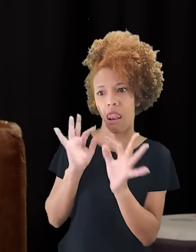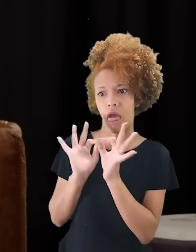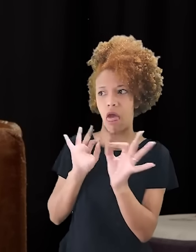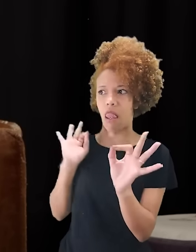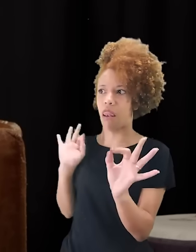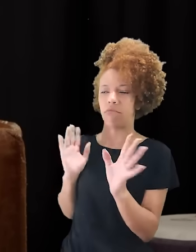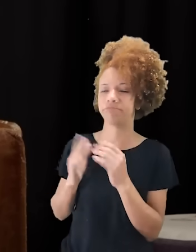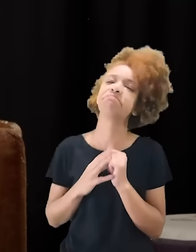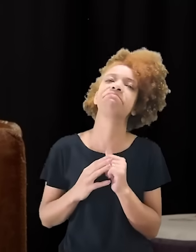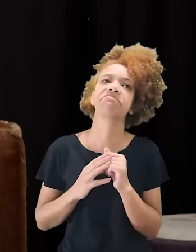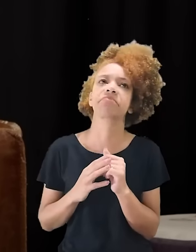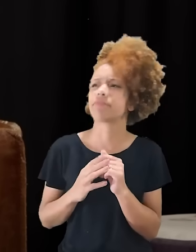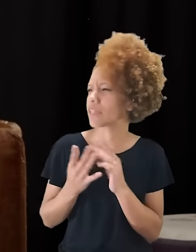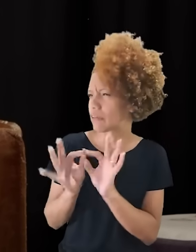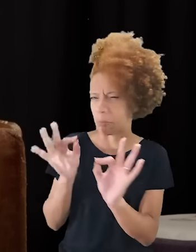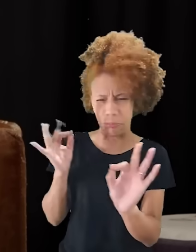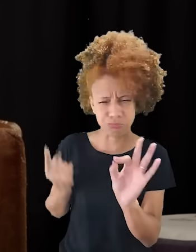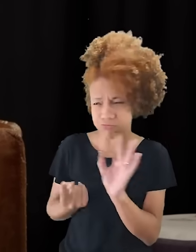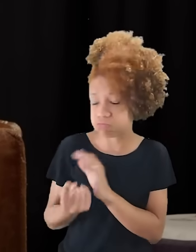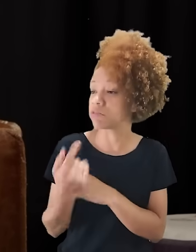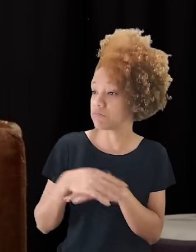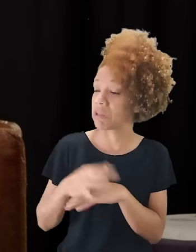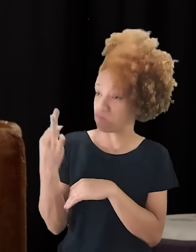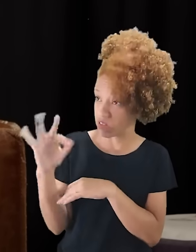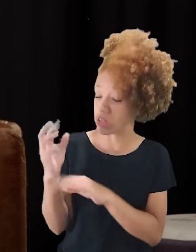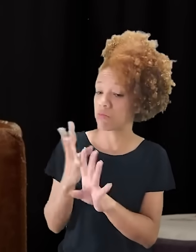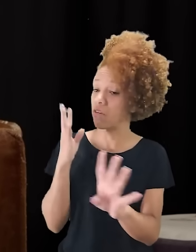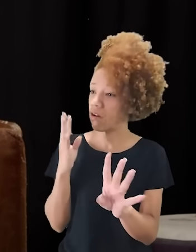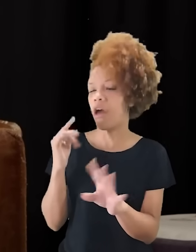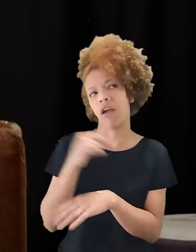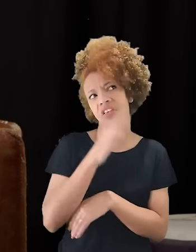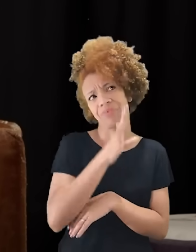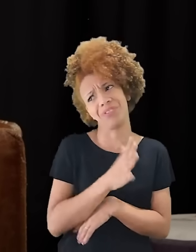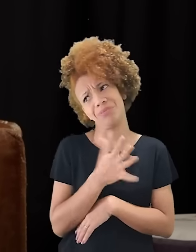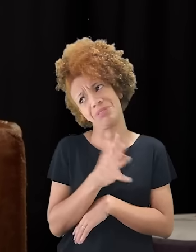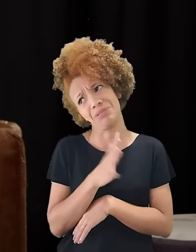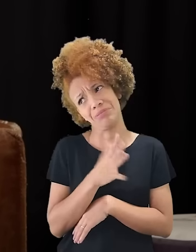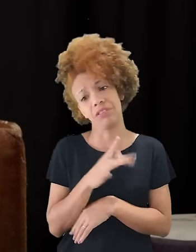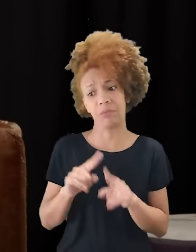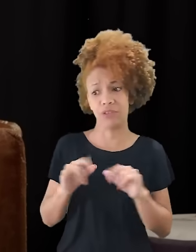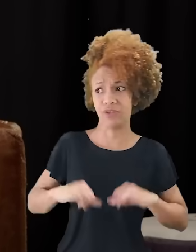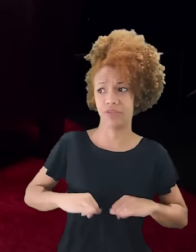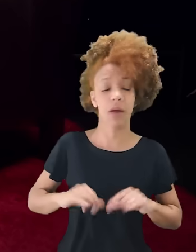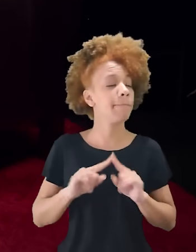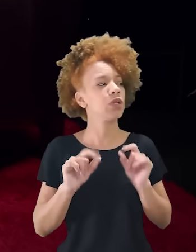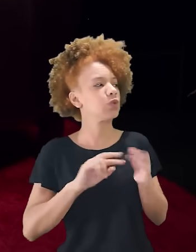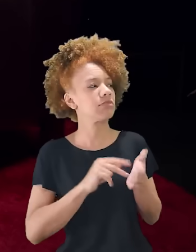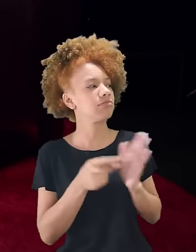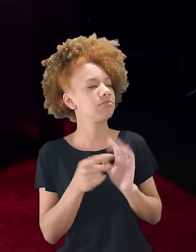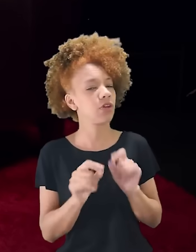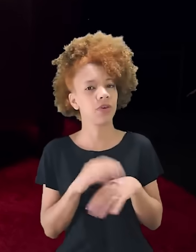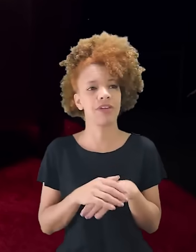quilométricas assim real e os franceses ficam na fila mesmo aqui no Brasil também mais menos né eu tenho preguiça de fila mas eu entendi quer